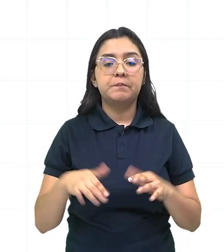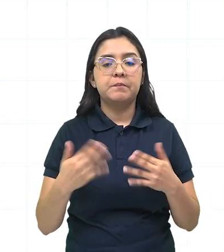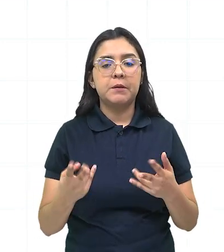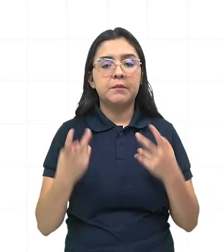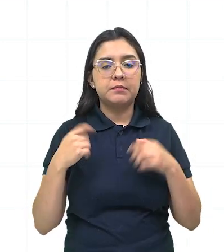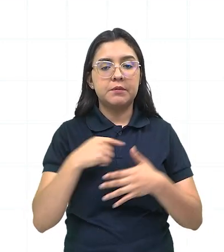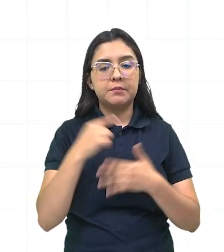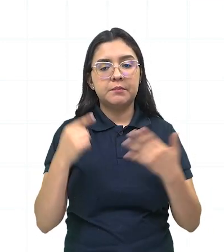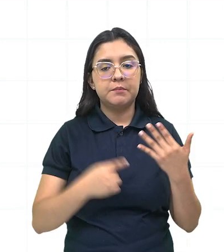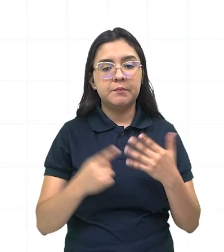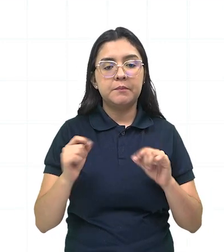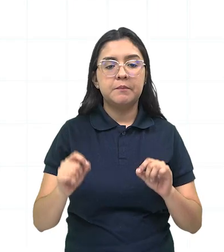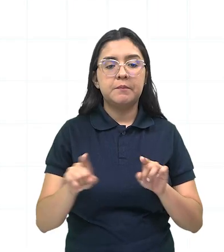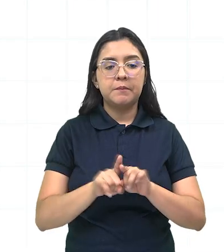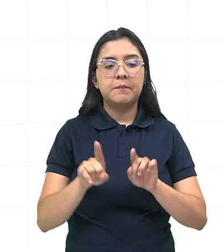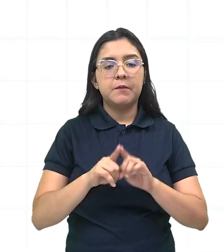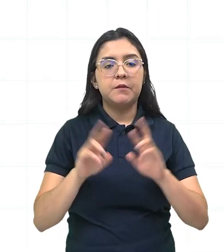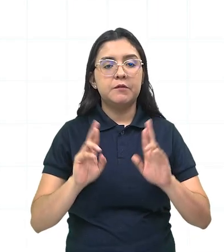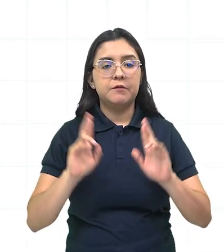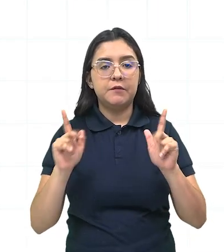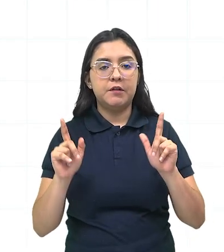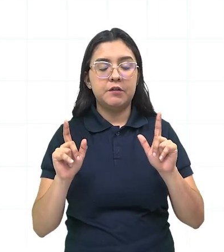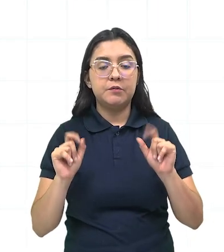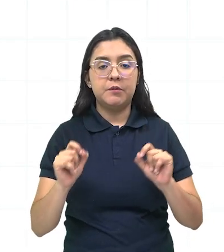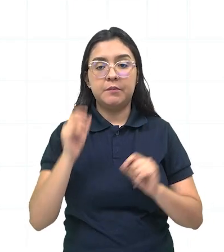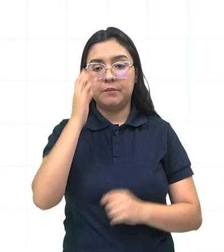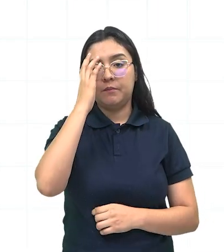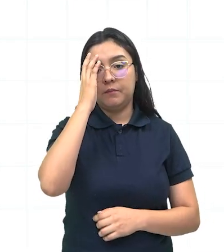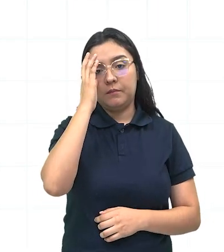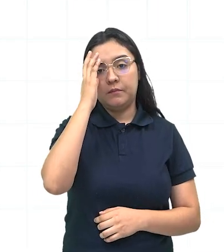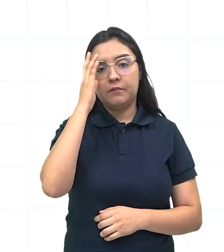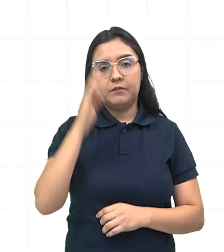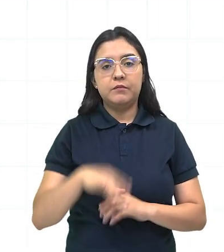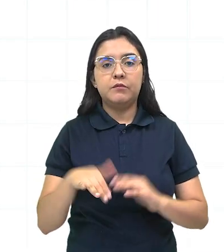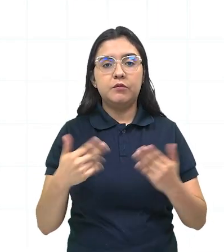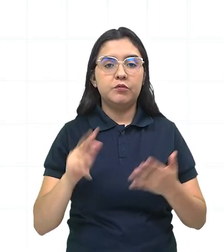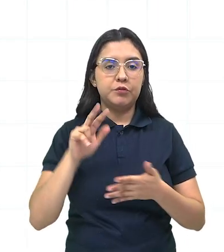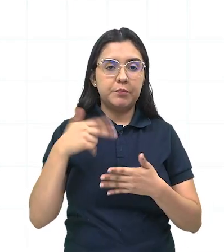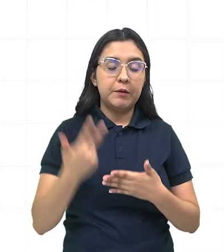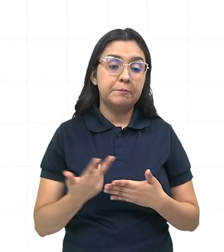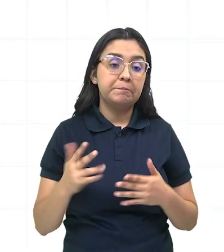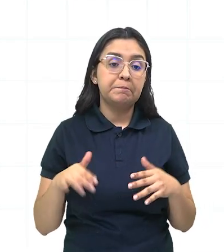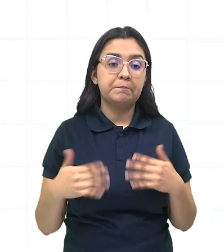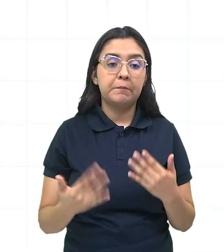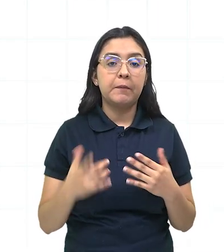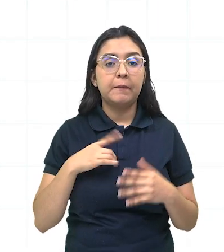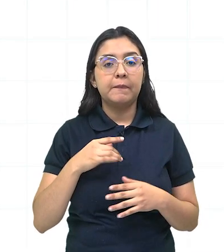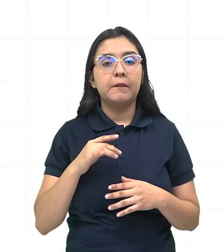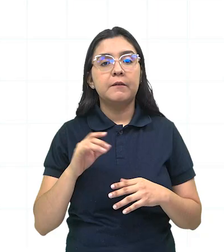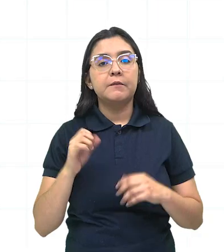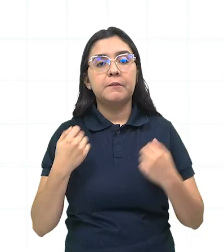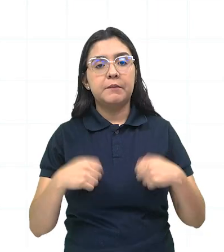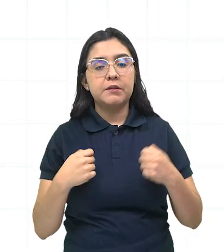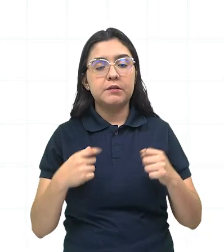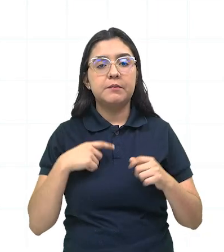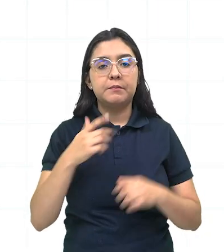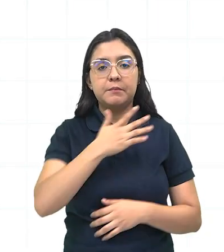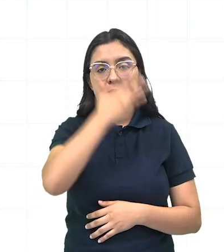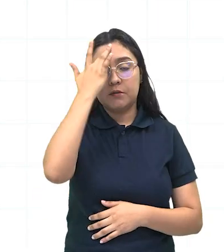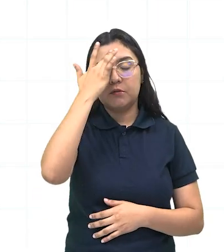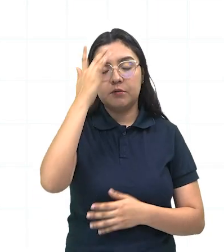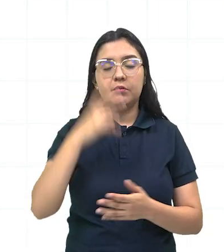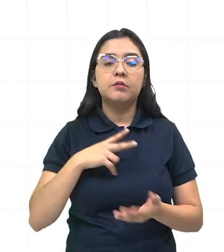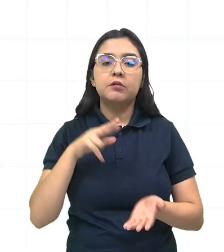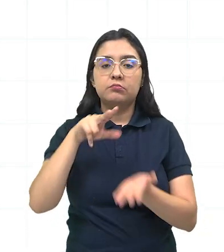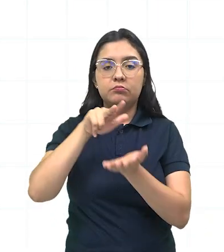recupere. Então vejo que os procedimentos são um pouco mais diferentes de simples desmaio. Nesse caso, você tem que